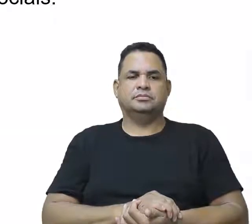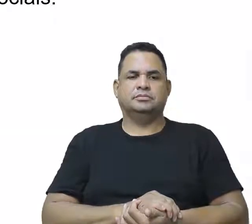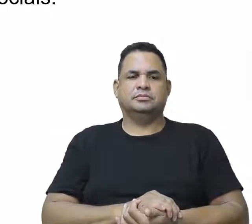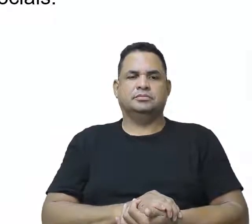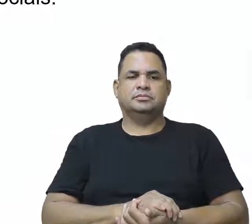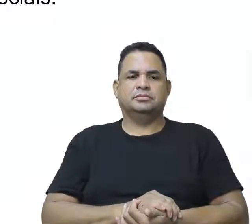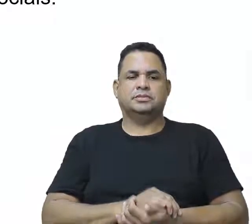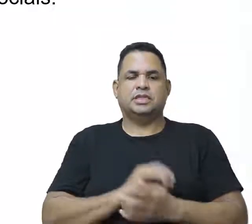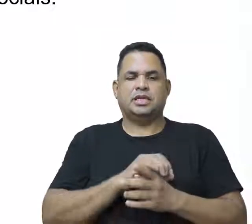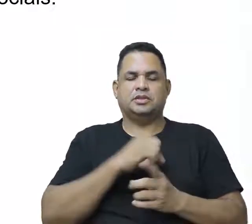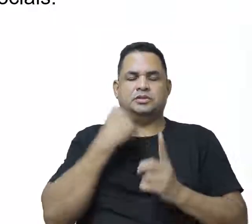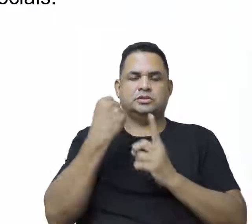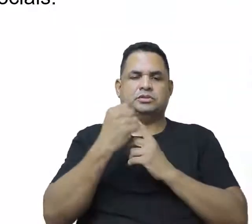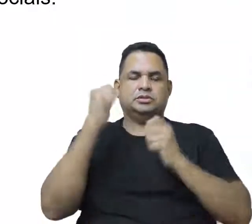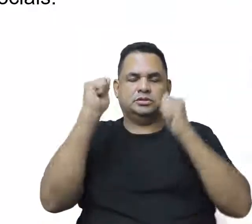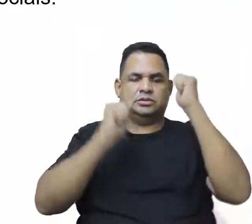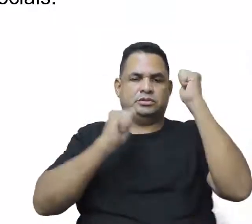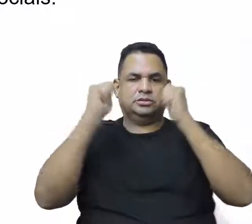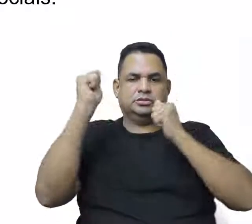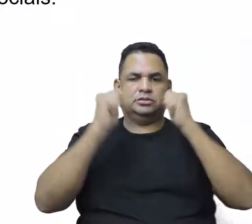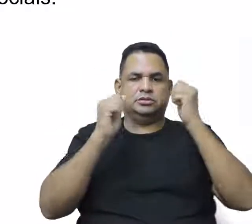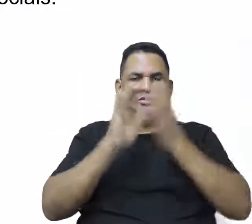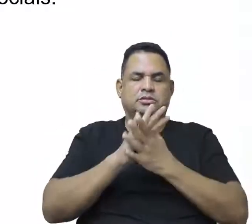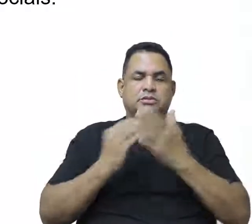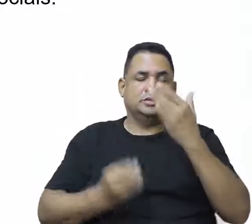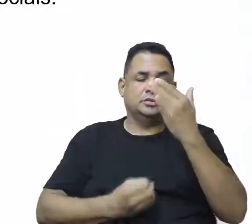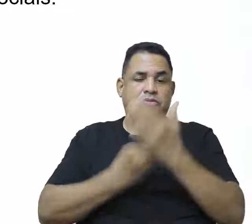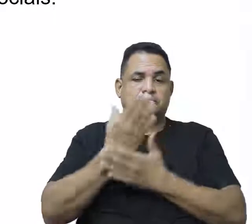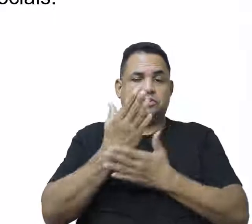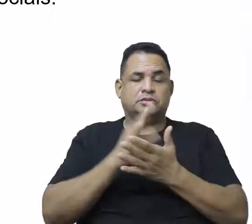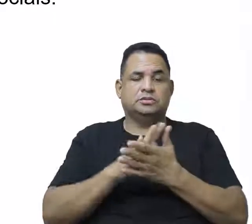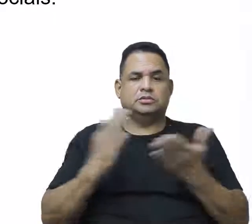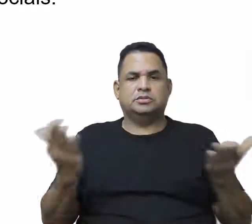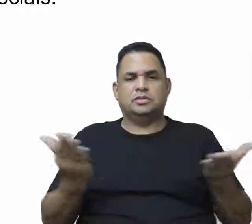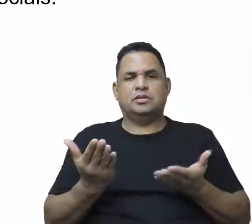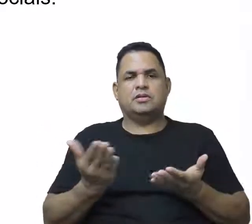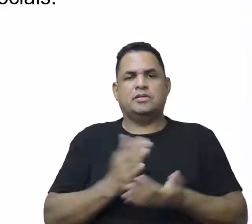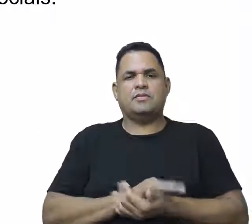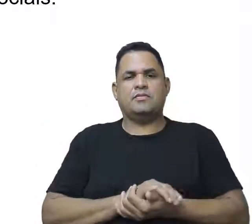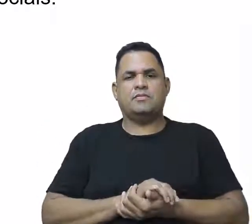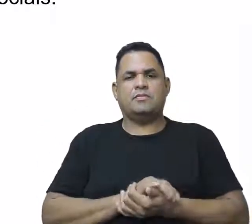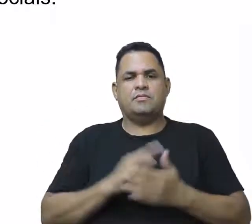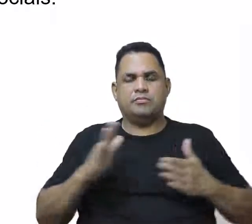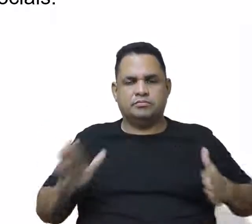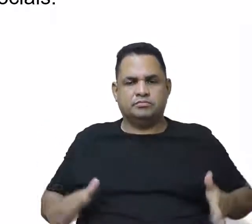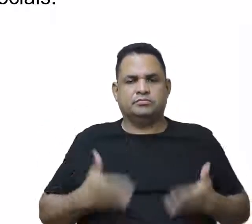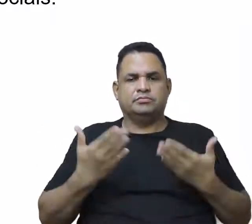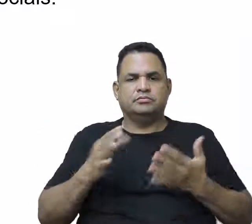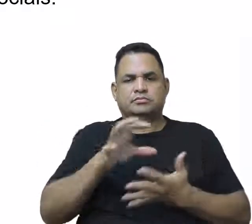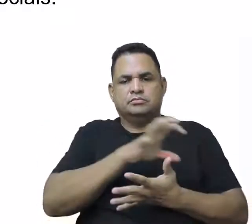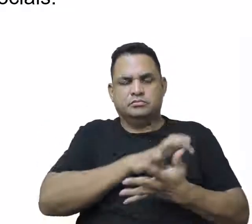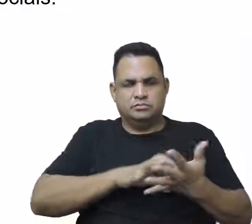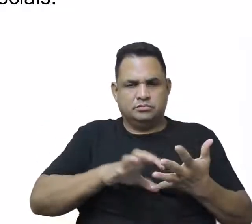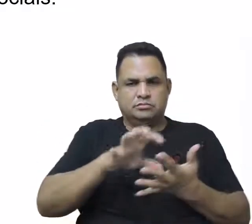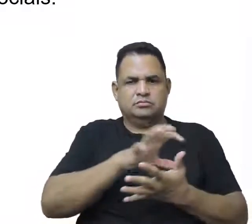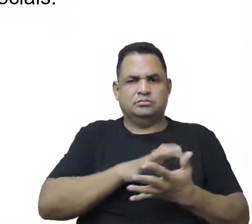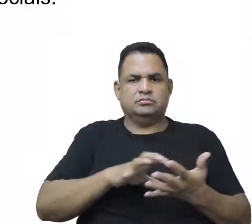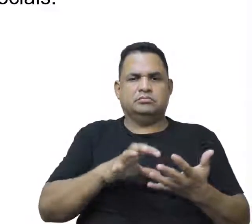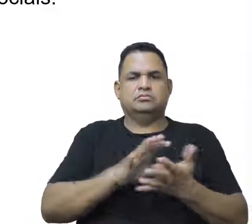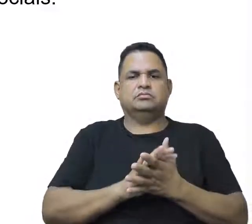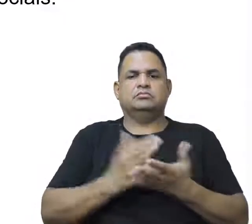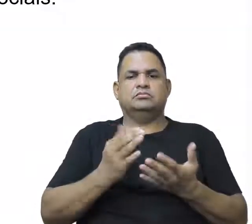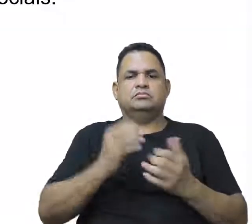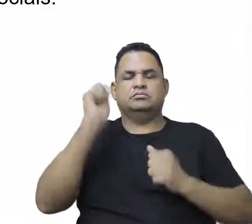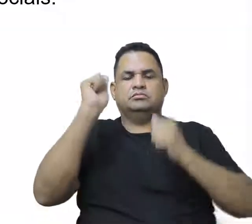sociedades industriais, né? Que estavam surgindo, aquele boom ali, promovido pelas revoluções, né? A